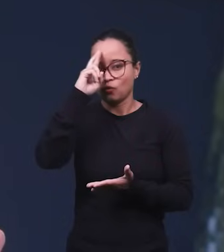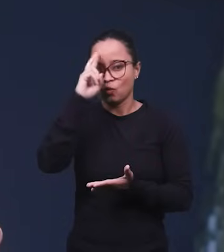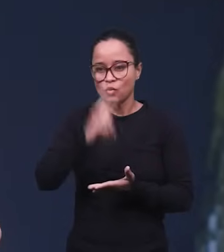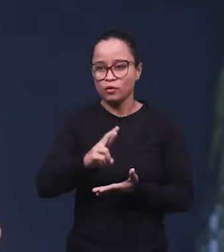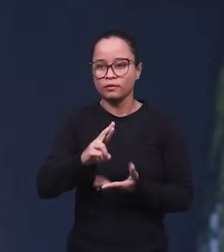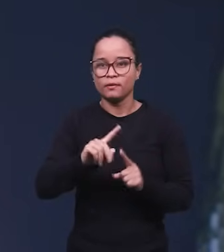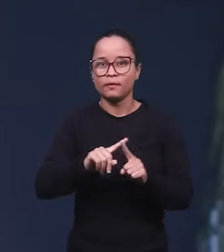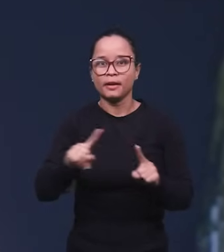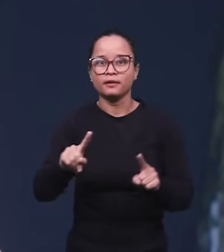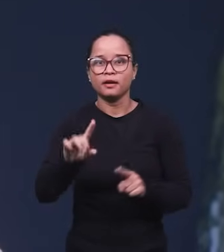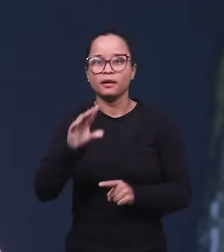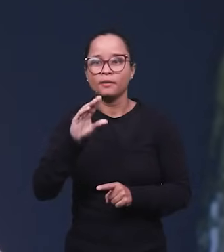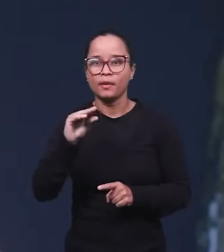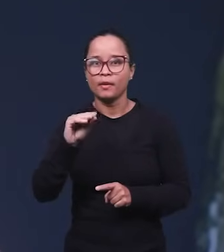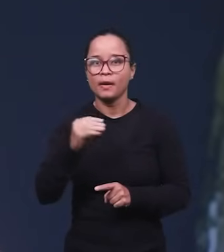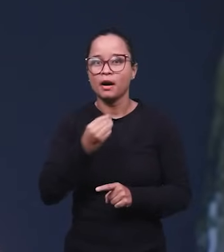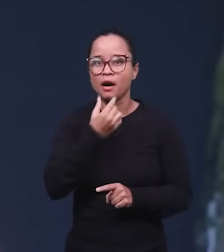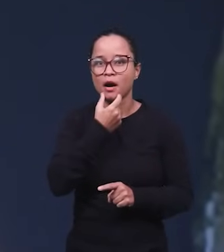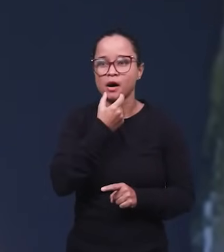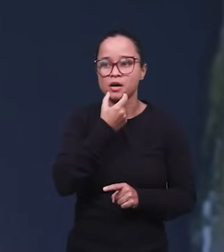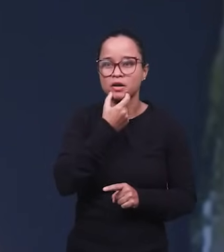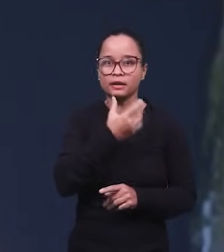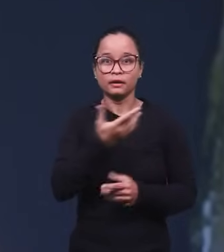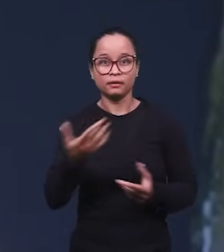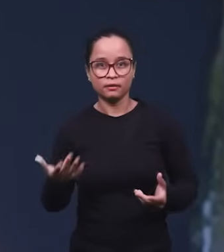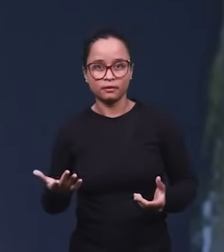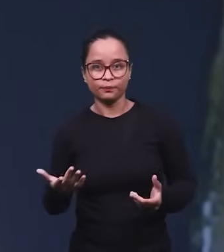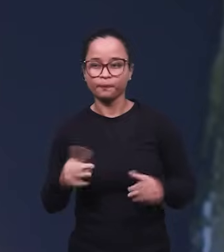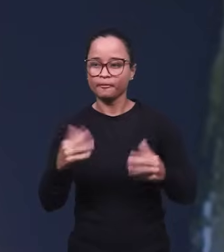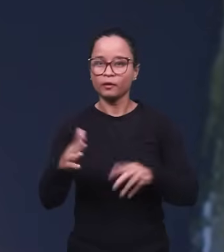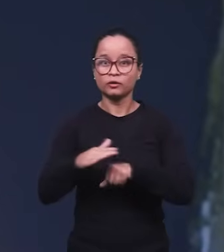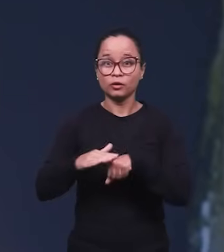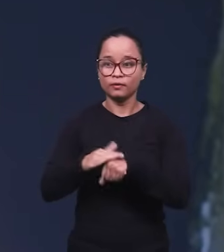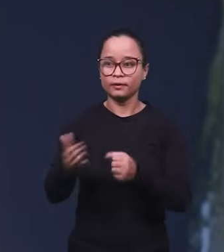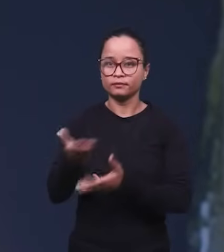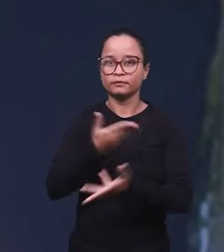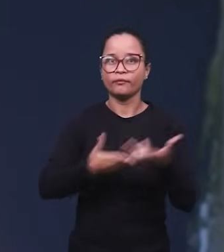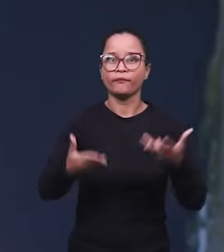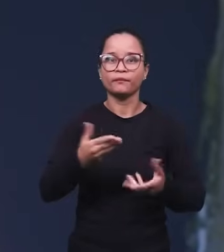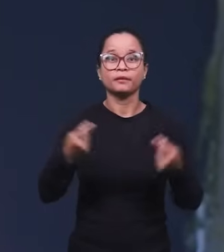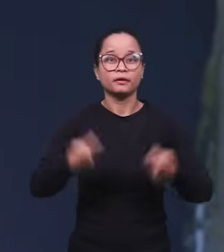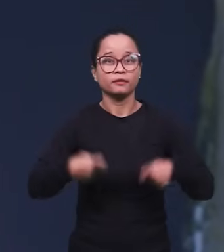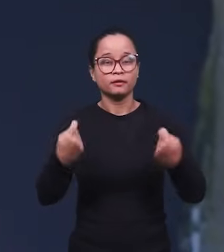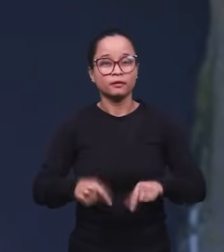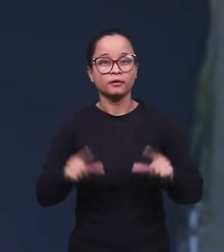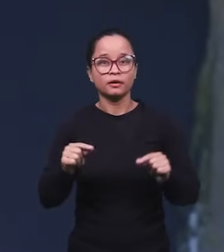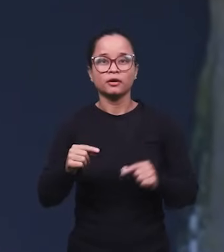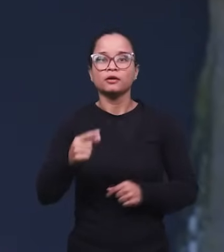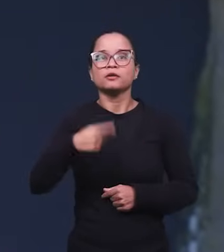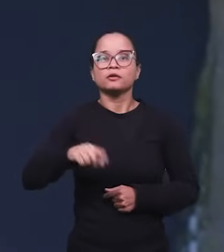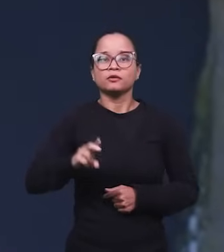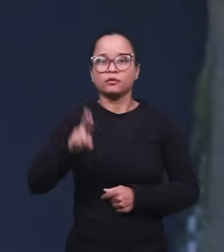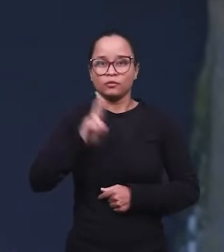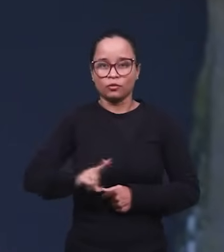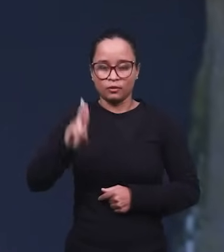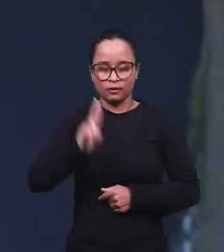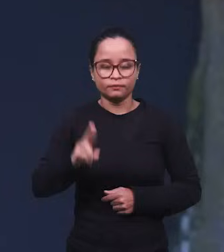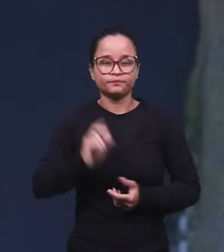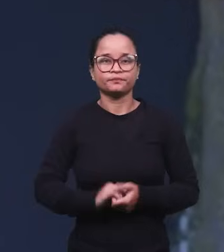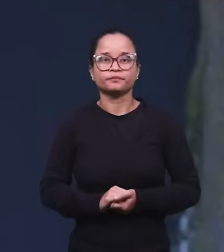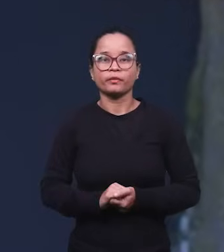falava português. Então o que tinha que acontecer? Na conversa com eles, nós tínhamos que